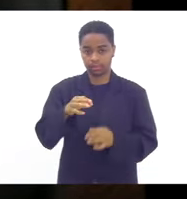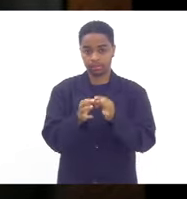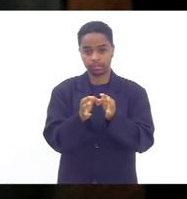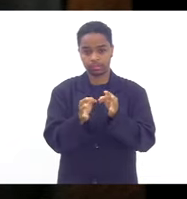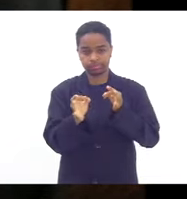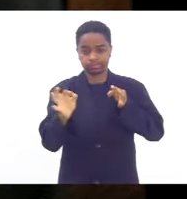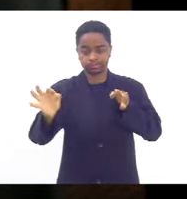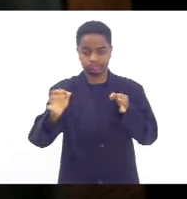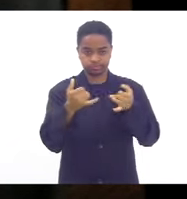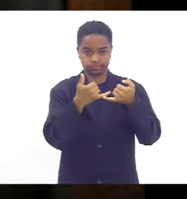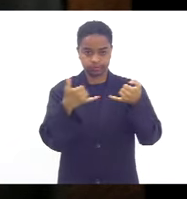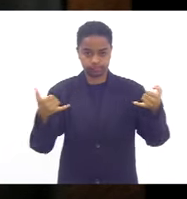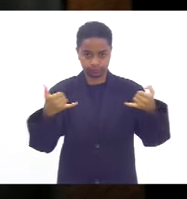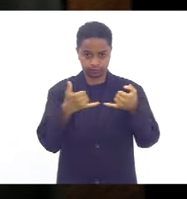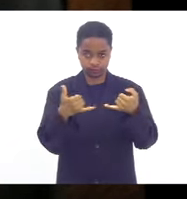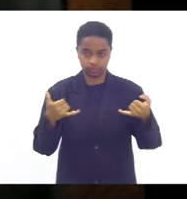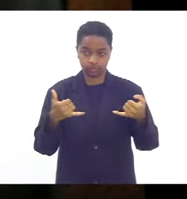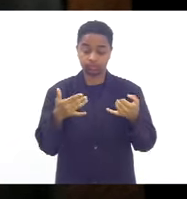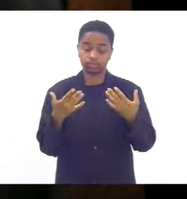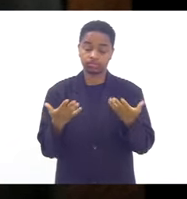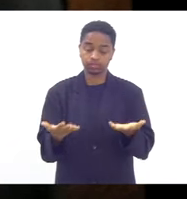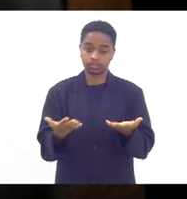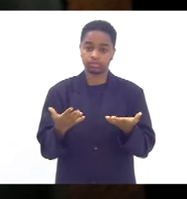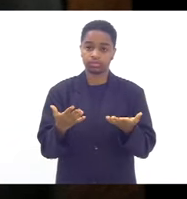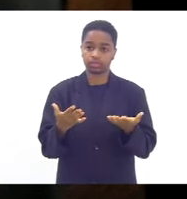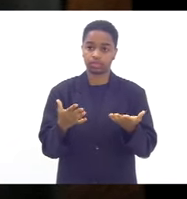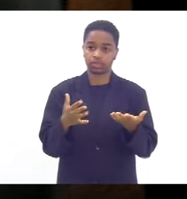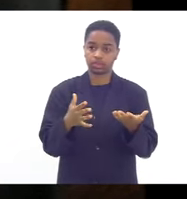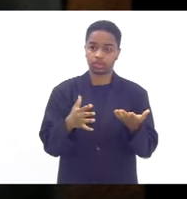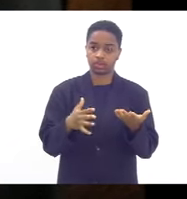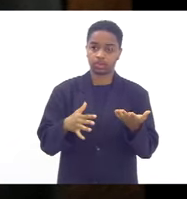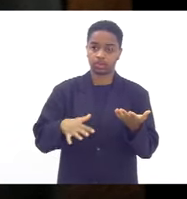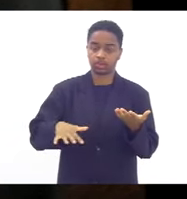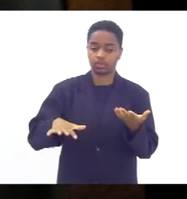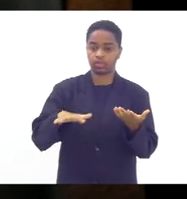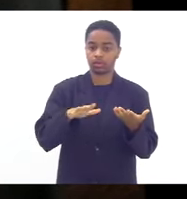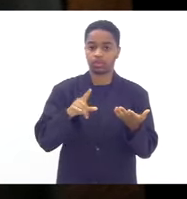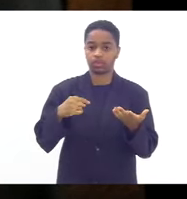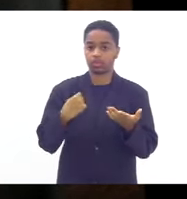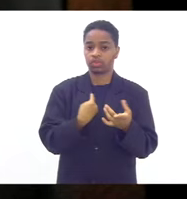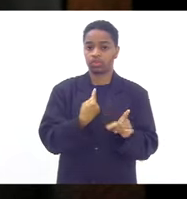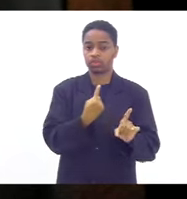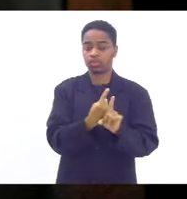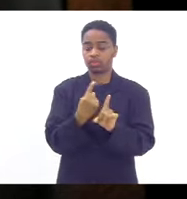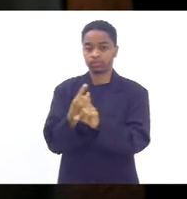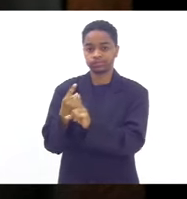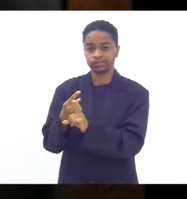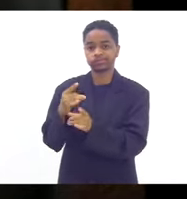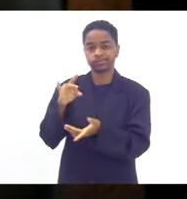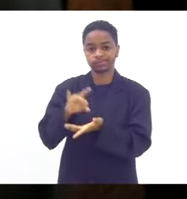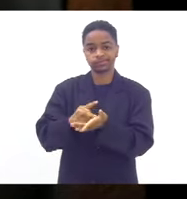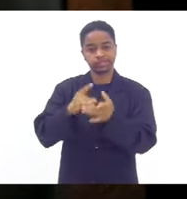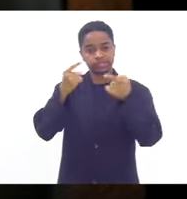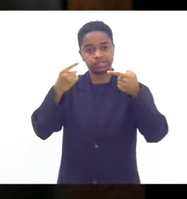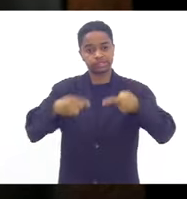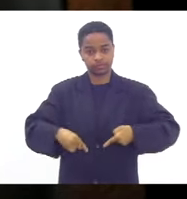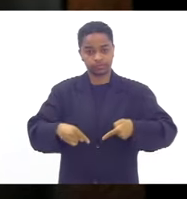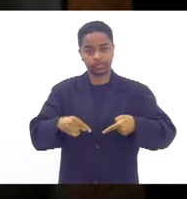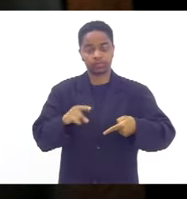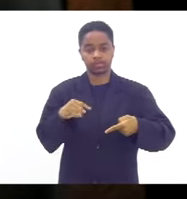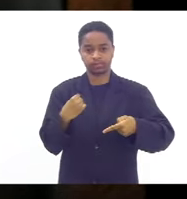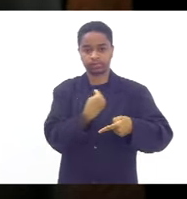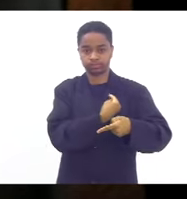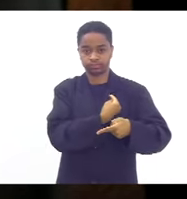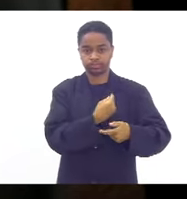concessão. O cenário que nos deparamos foi extremamente desafiador para todos